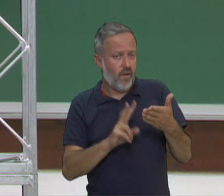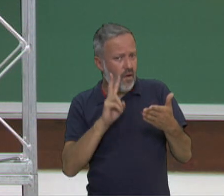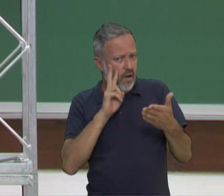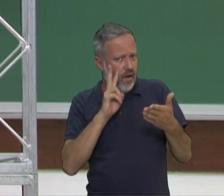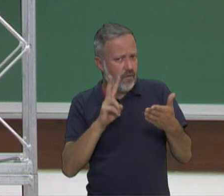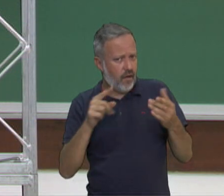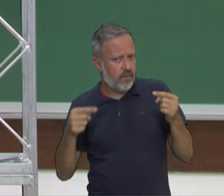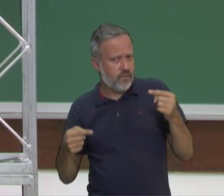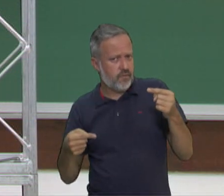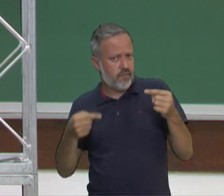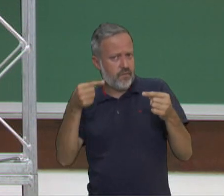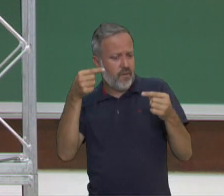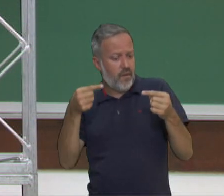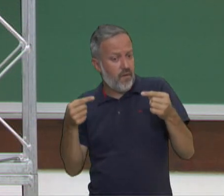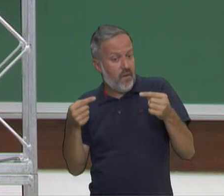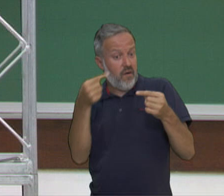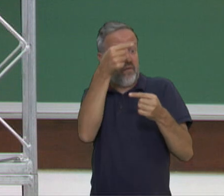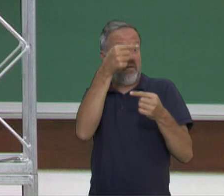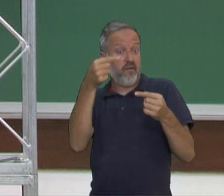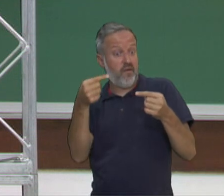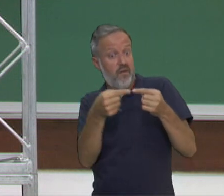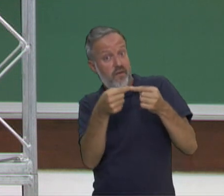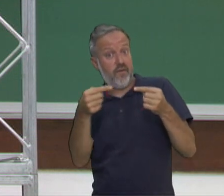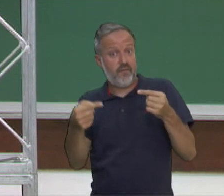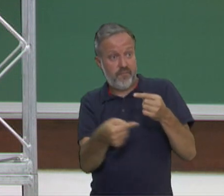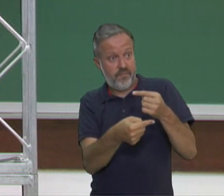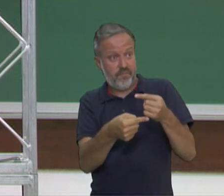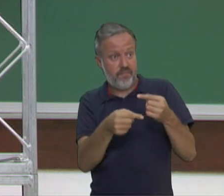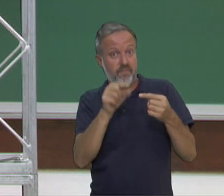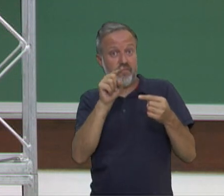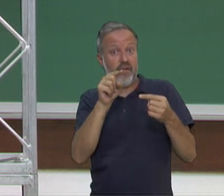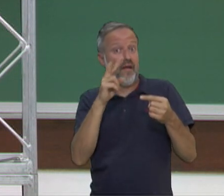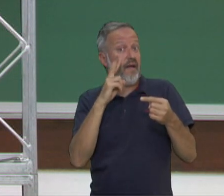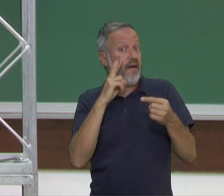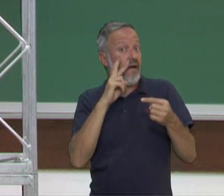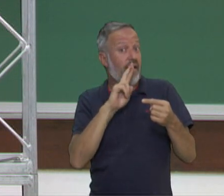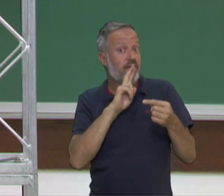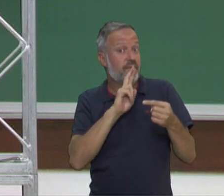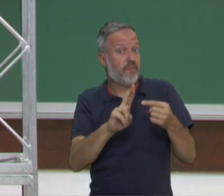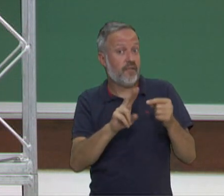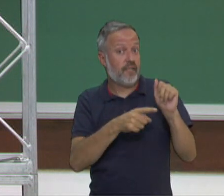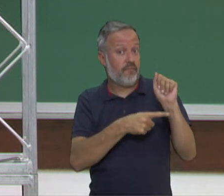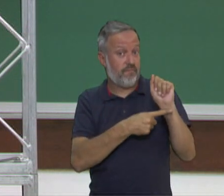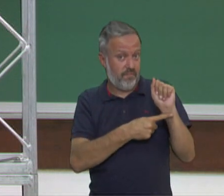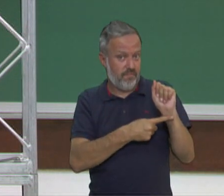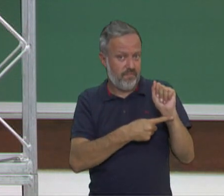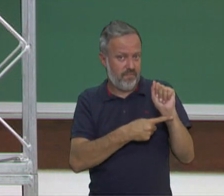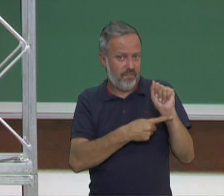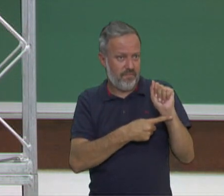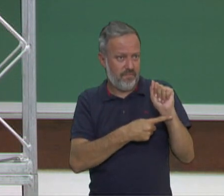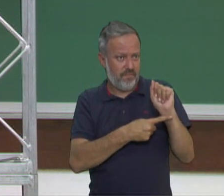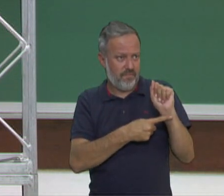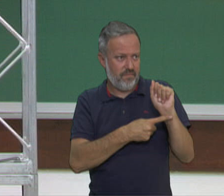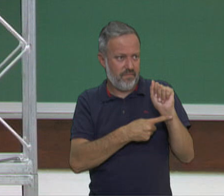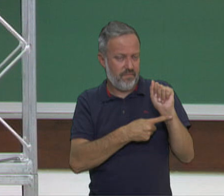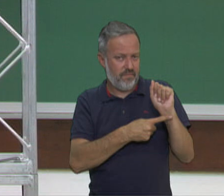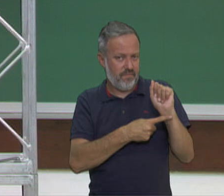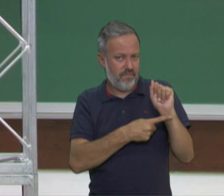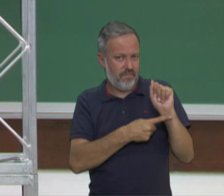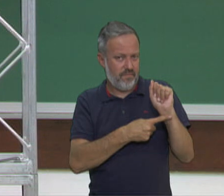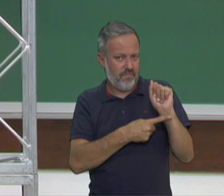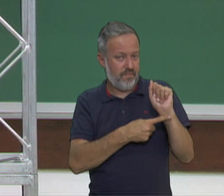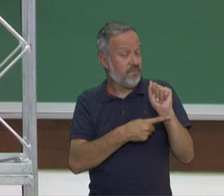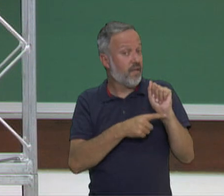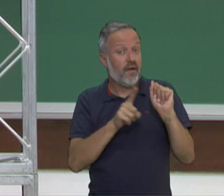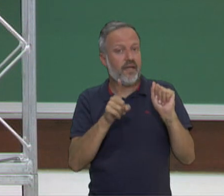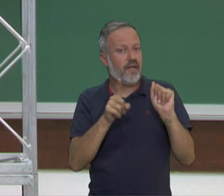o tipo de celular que você tem. Então presta bem atenção, a resposta correta é a letra A, tá? Fica bem atento com isso, porque conforme o aplicativo que você usa no